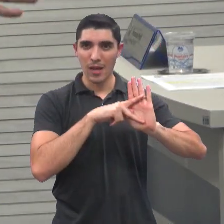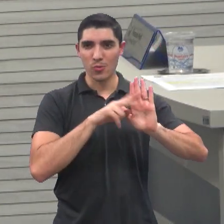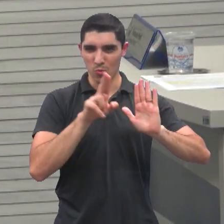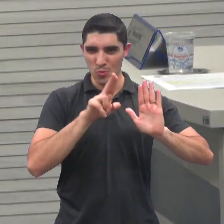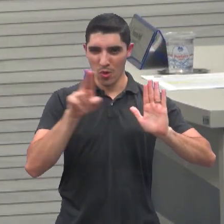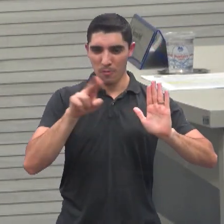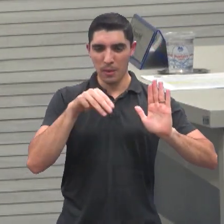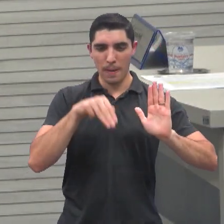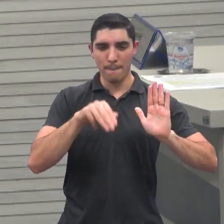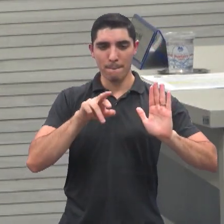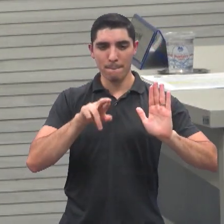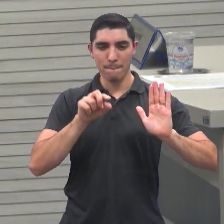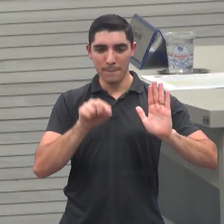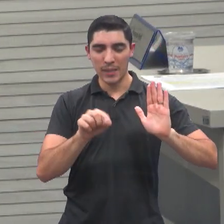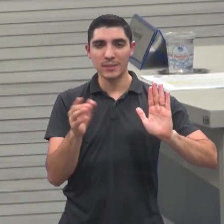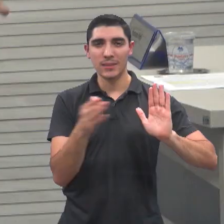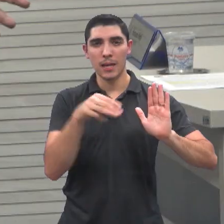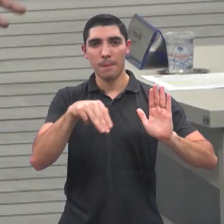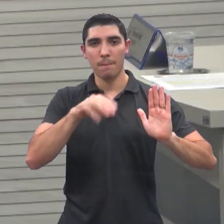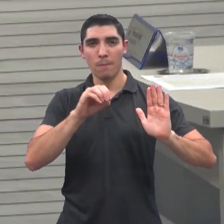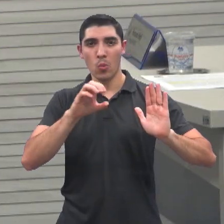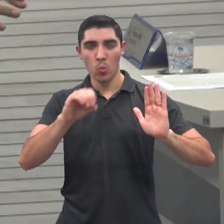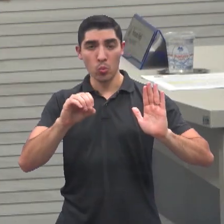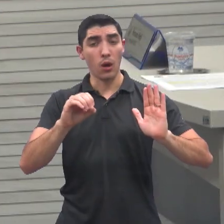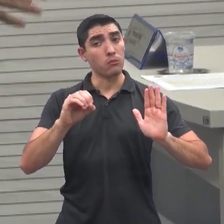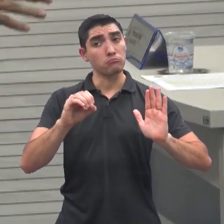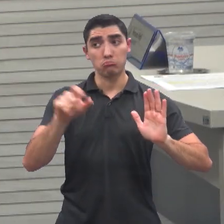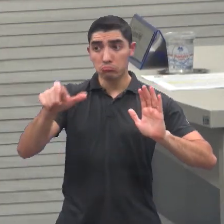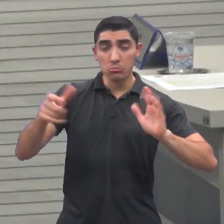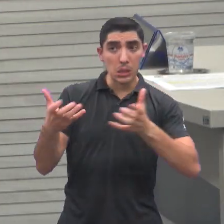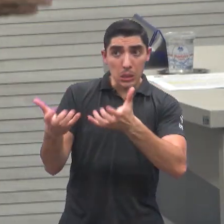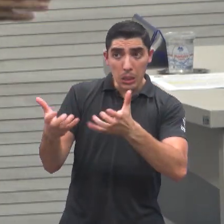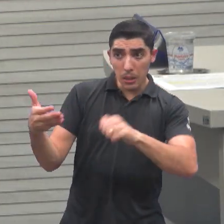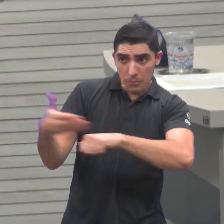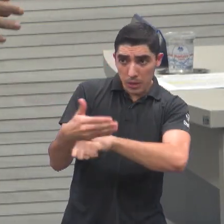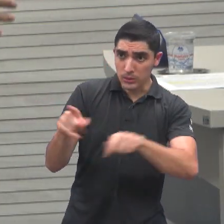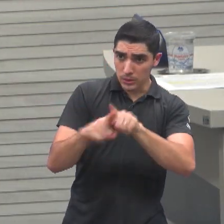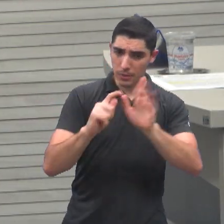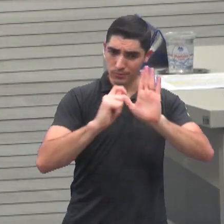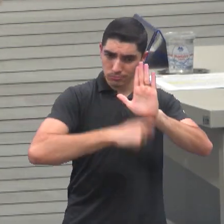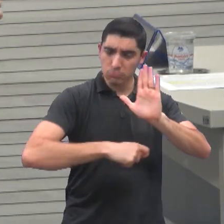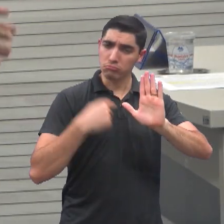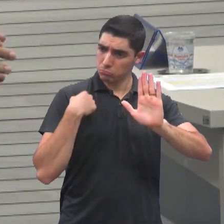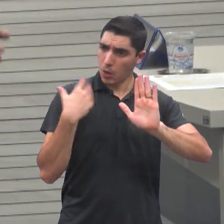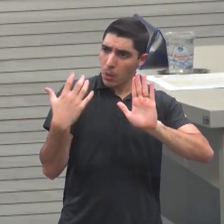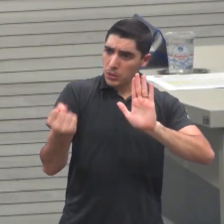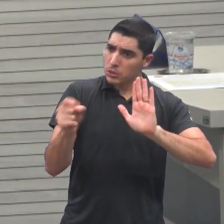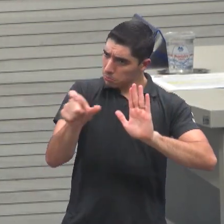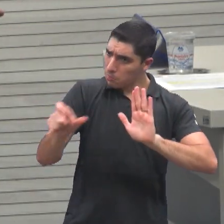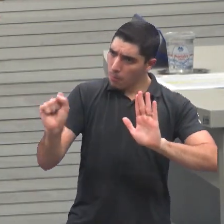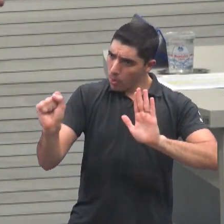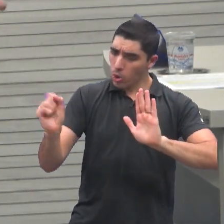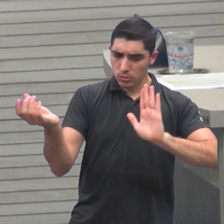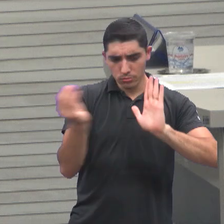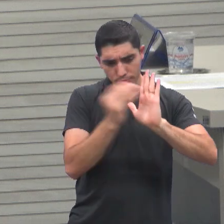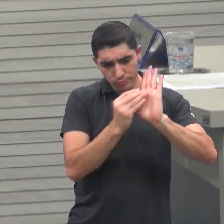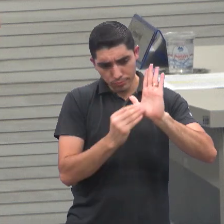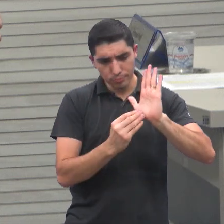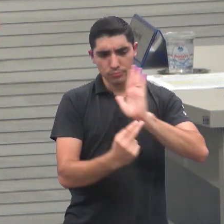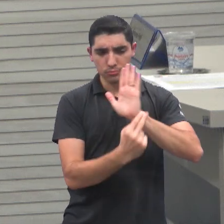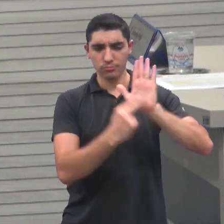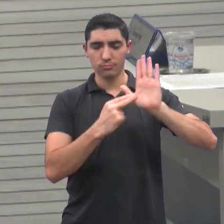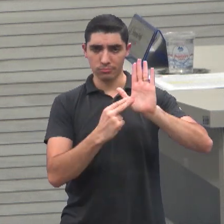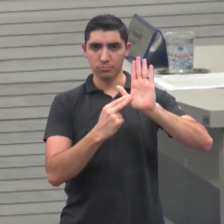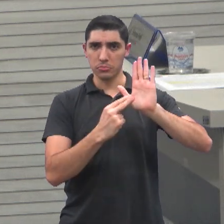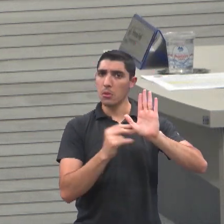Então, estou abrindo para todos os vereadores que quiser ainda assinar o projeto de coautoria. Está aberto lá o processo,